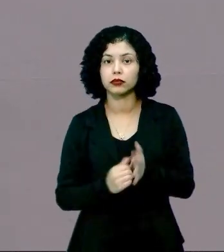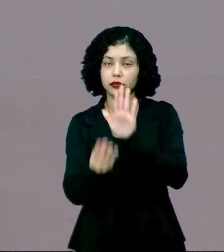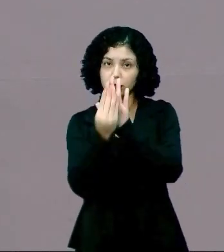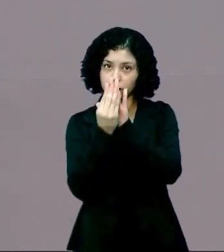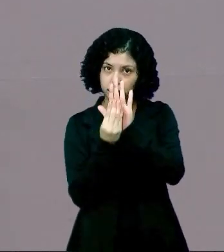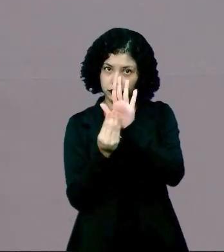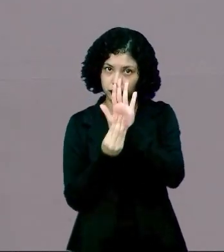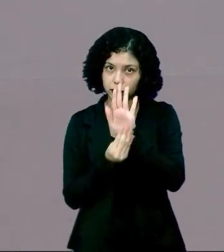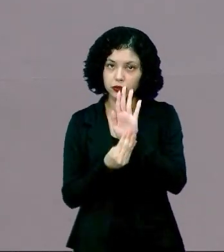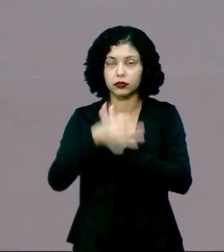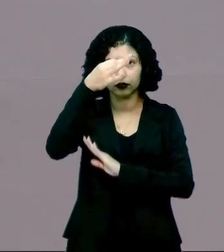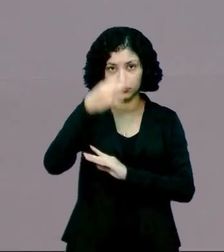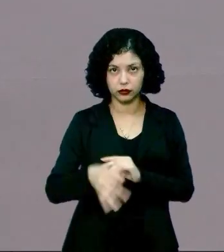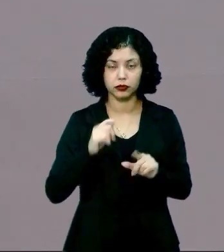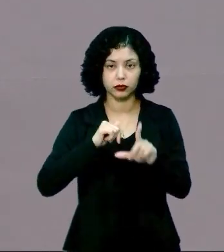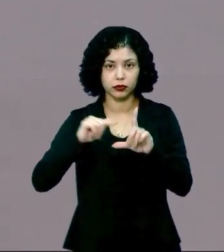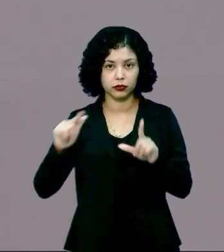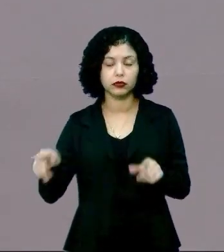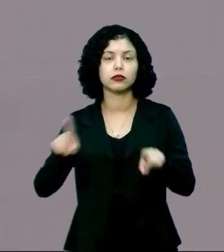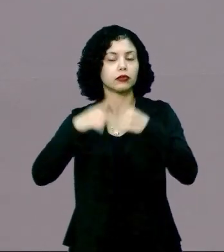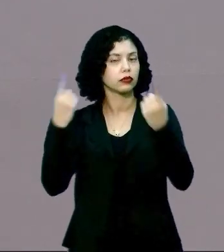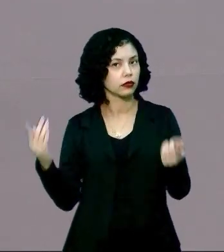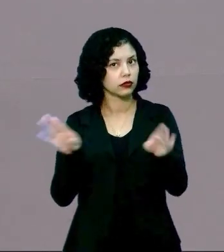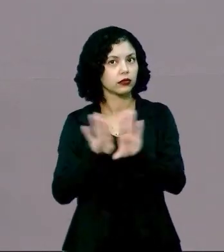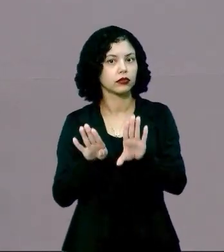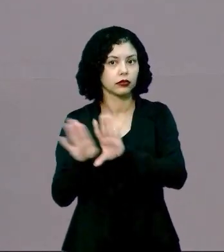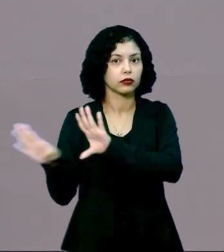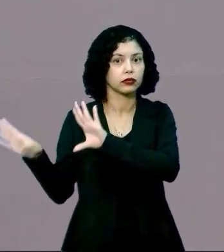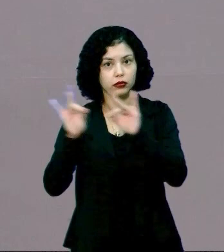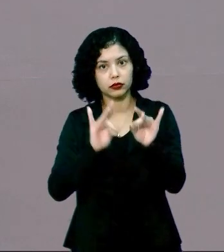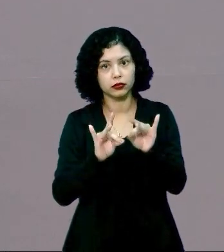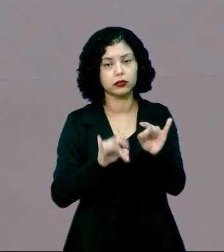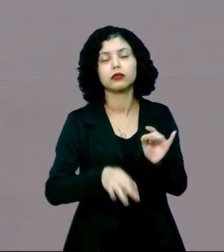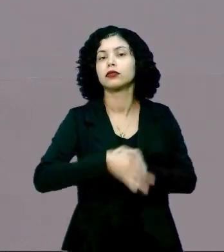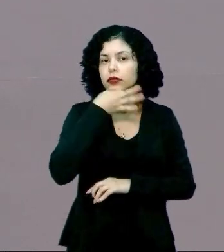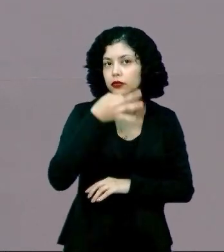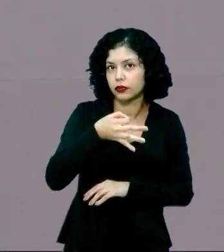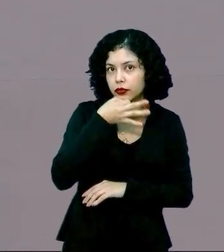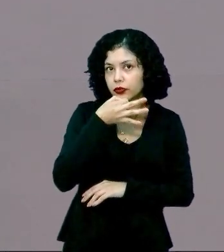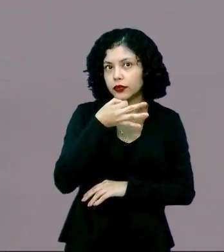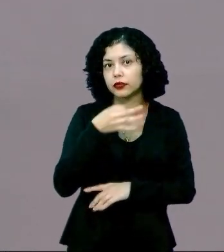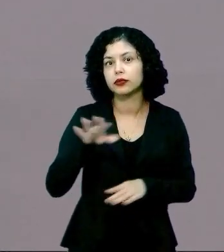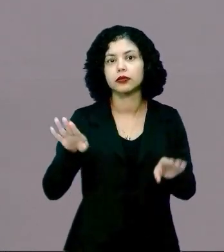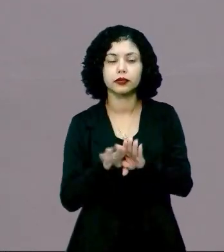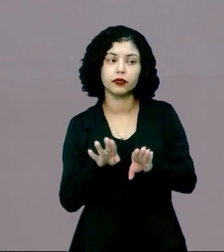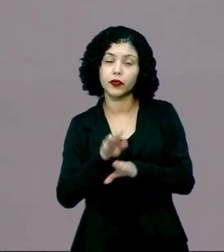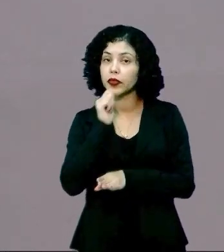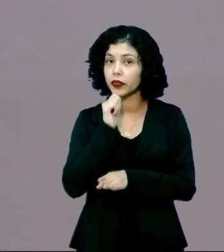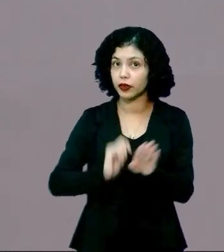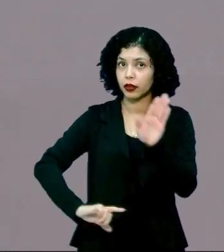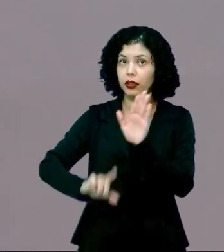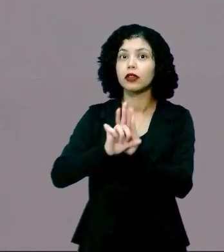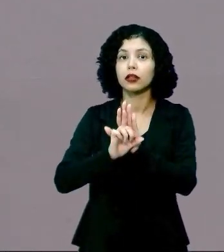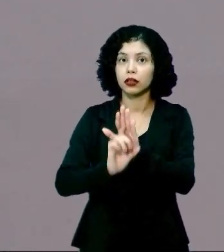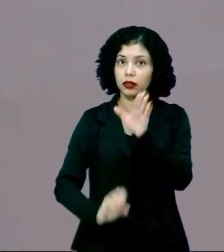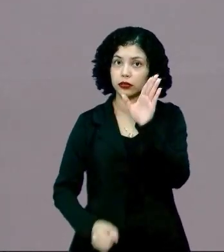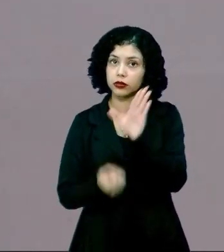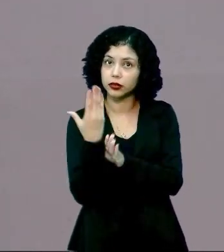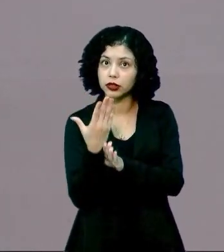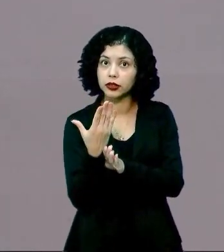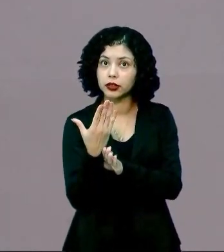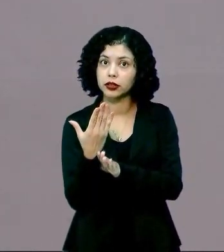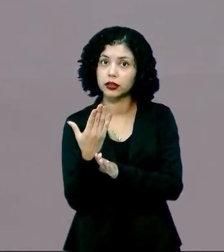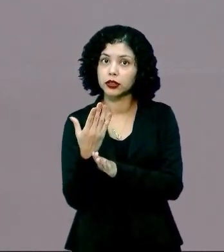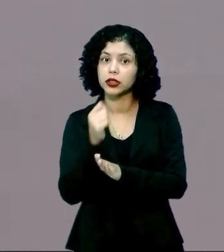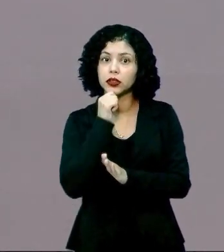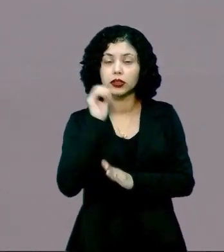dados estatísticos, mas ele também trouxe a tese e o argumento dizendo que, apesar da lei ter sido criada, ela